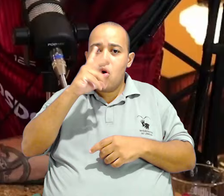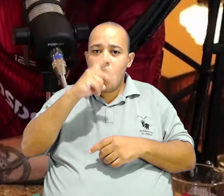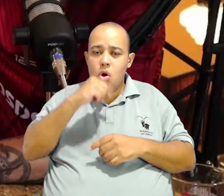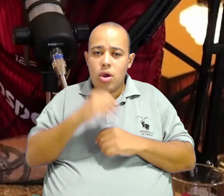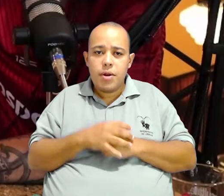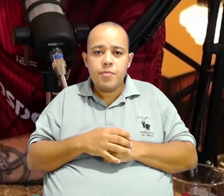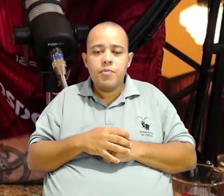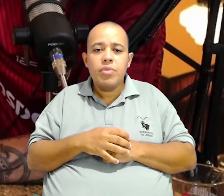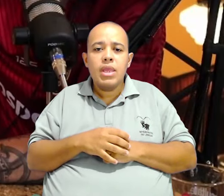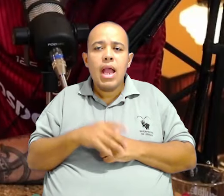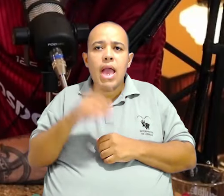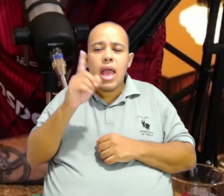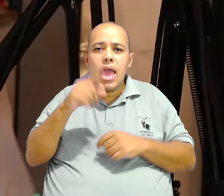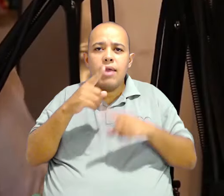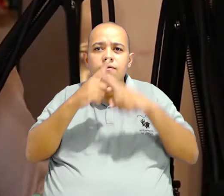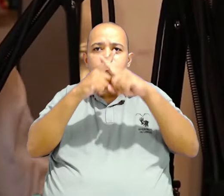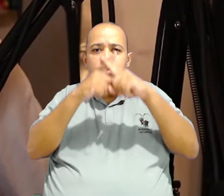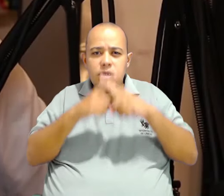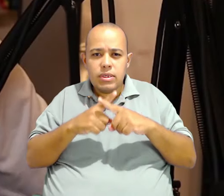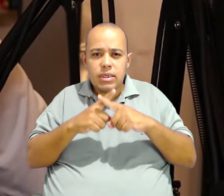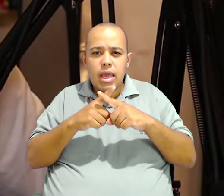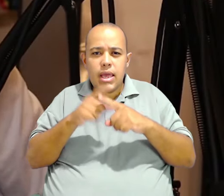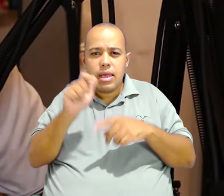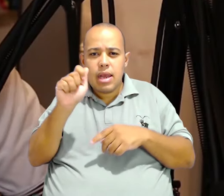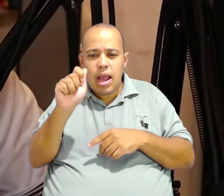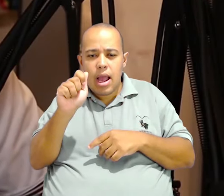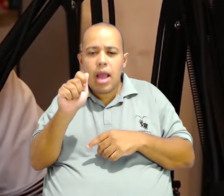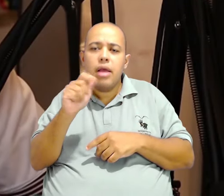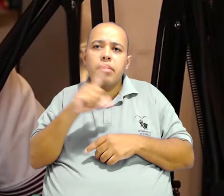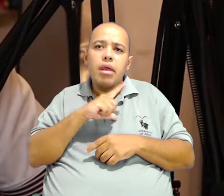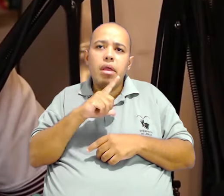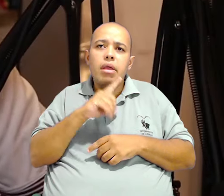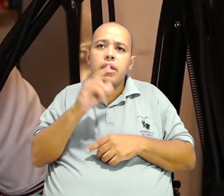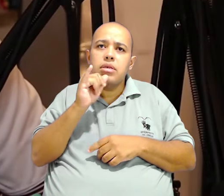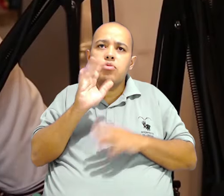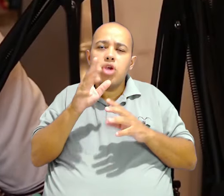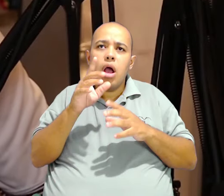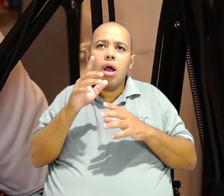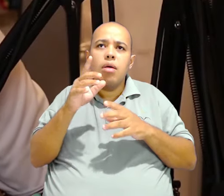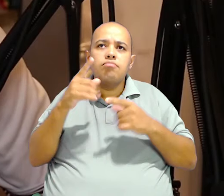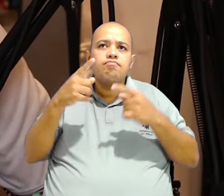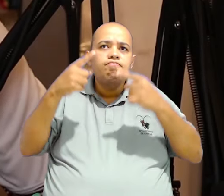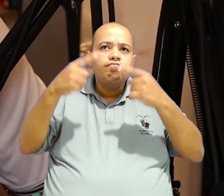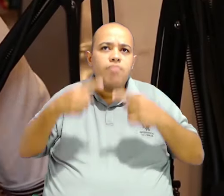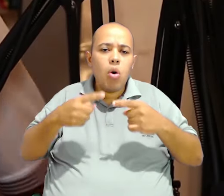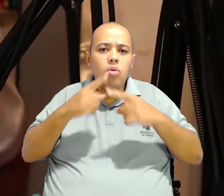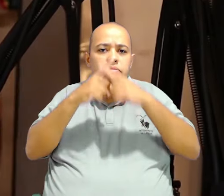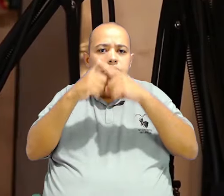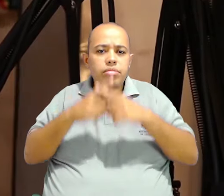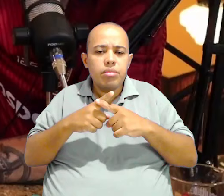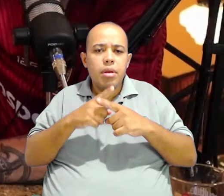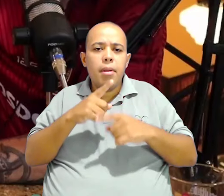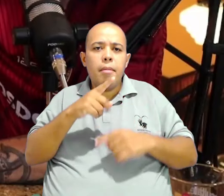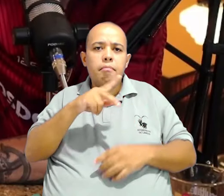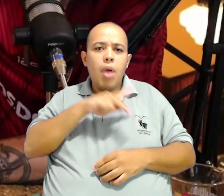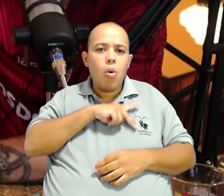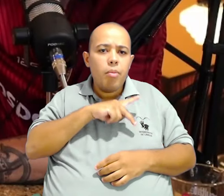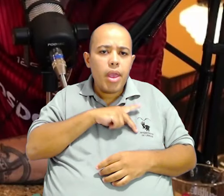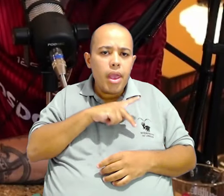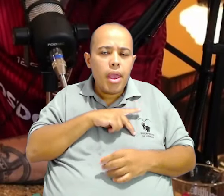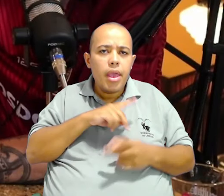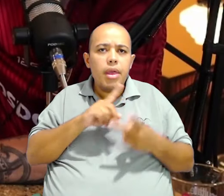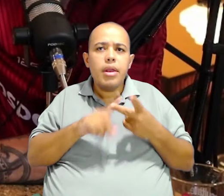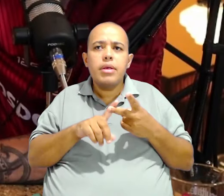Engenheiro Araripe? Ih, eu já vi Desportivo e Palmeiras. É, eu não vi o jogo... Seleção Rio Branco, brasileira jogou aqui.